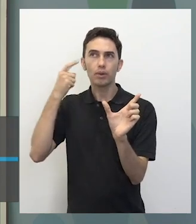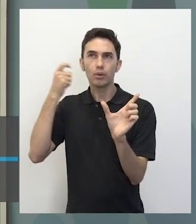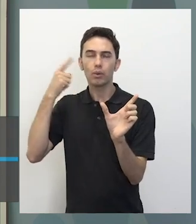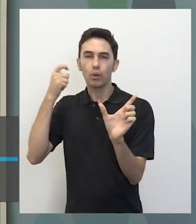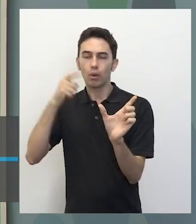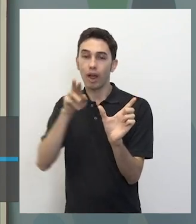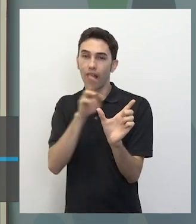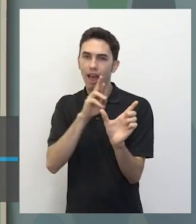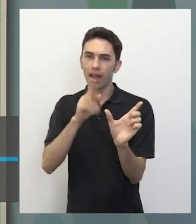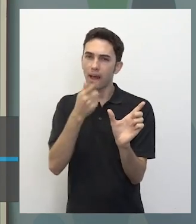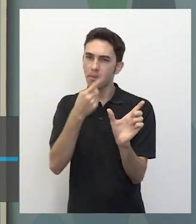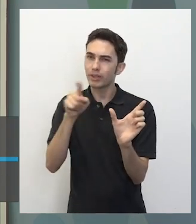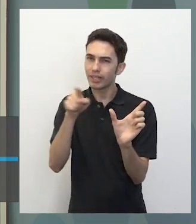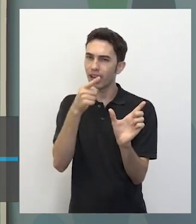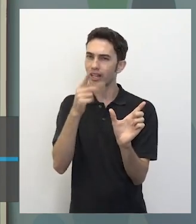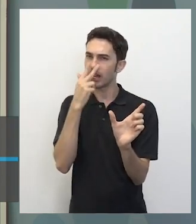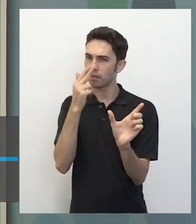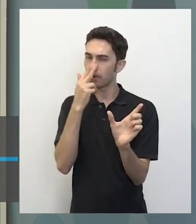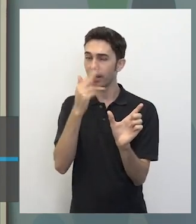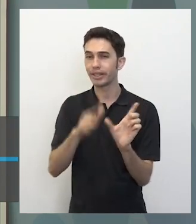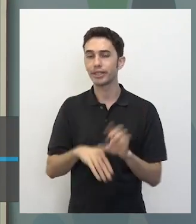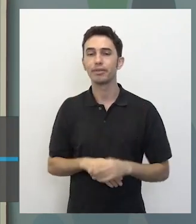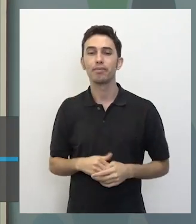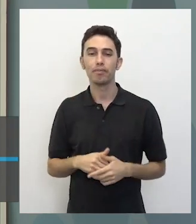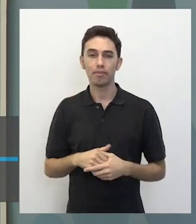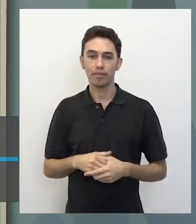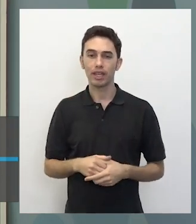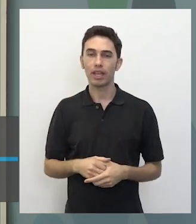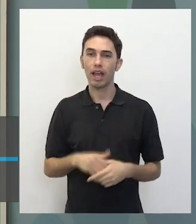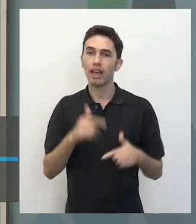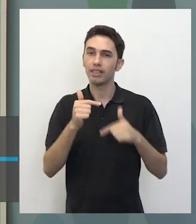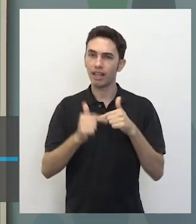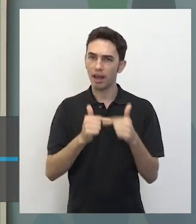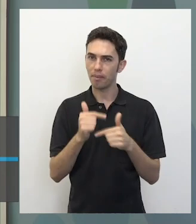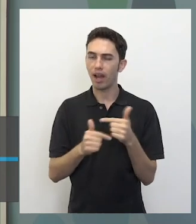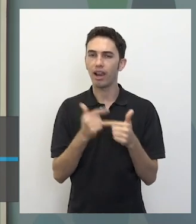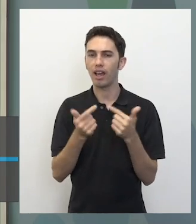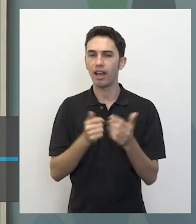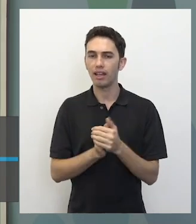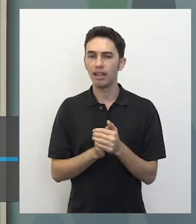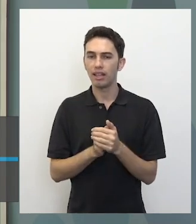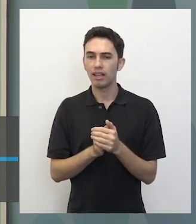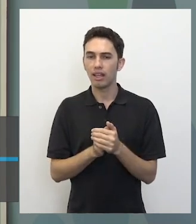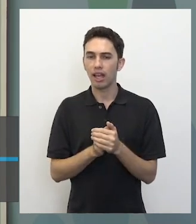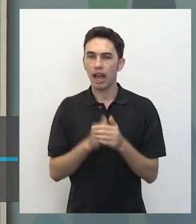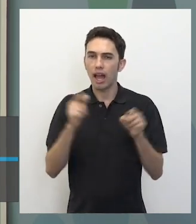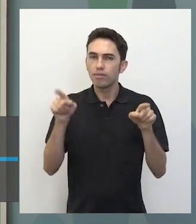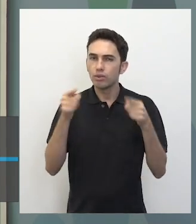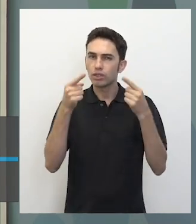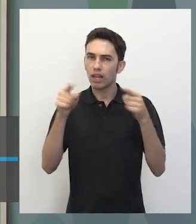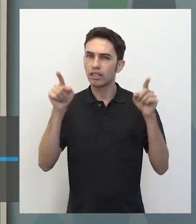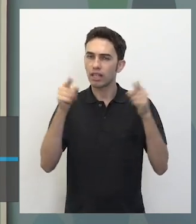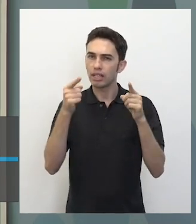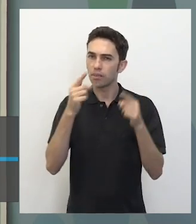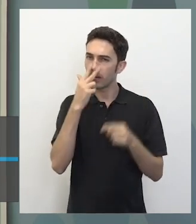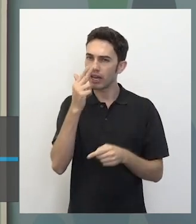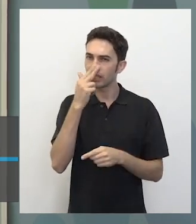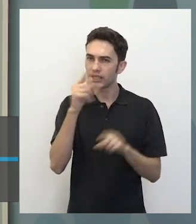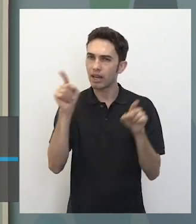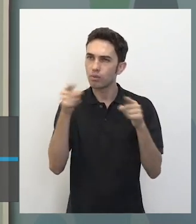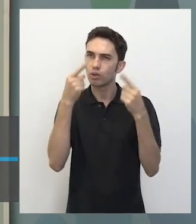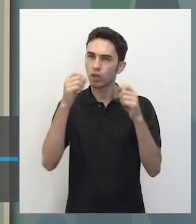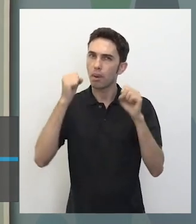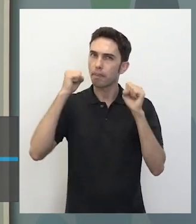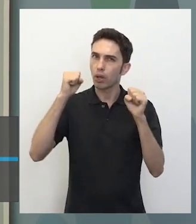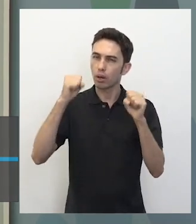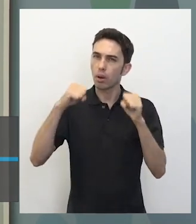explico melhor isso. Então, trabalhar essa musicalidade é diferente, é como se fosse a batida da música mesmo, a sonora. Então,